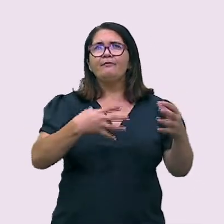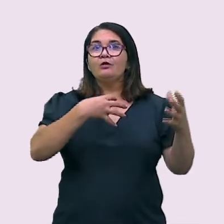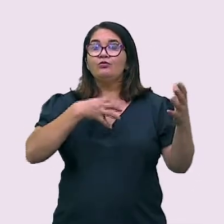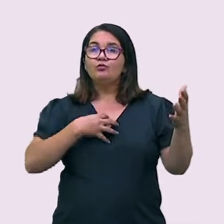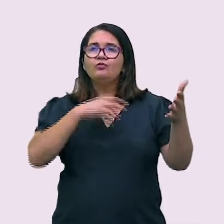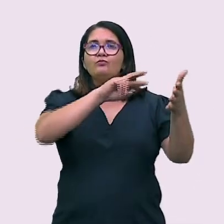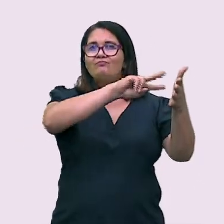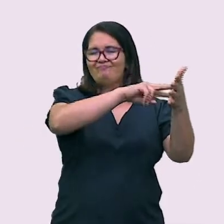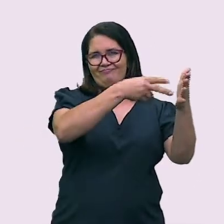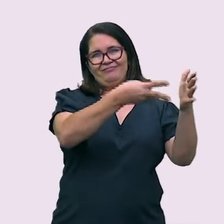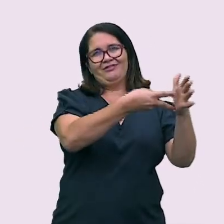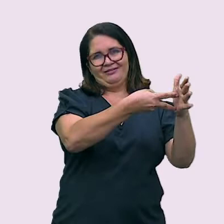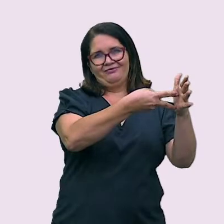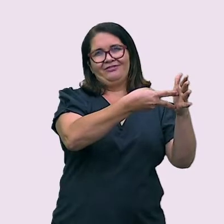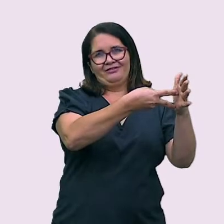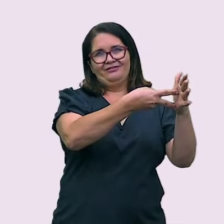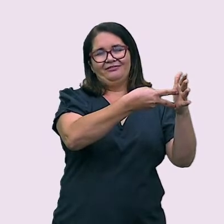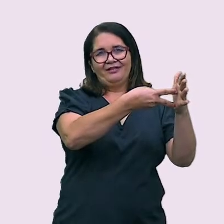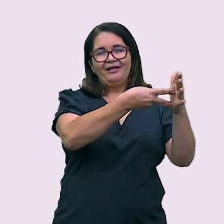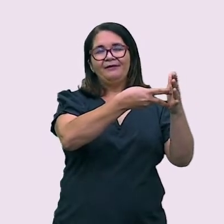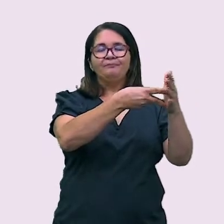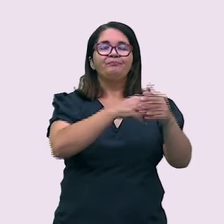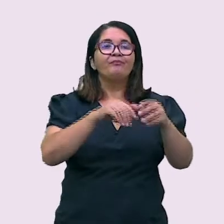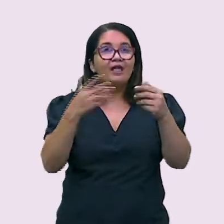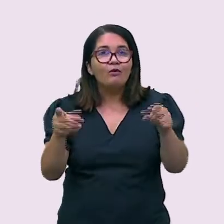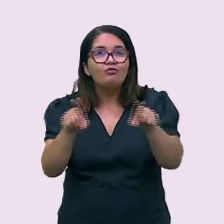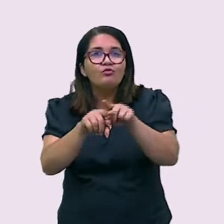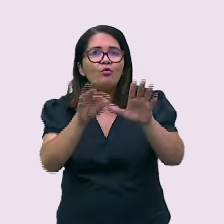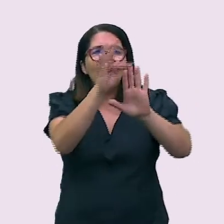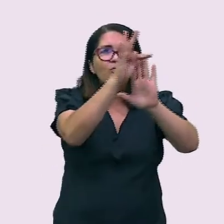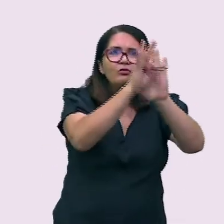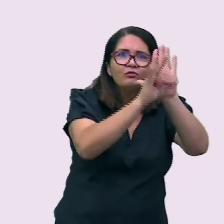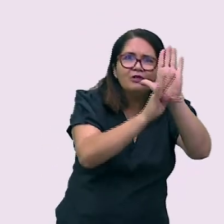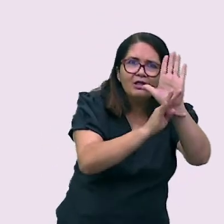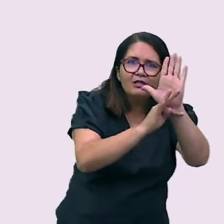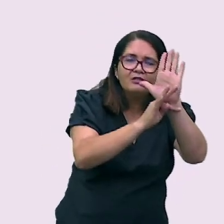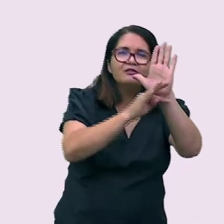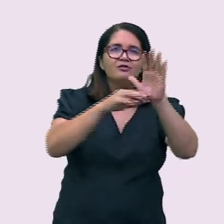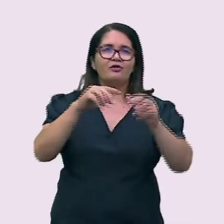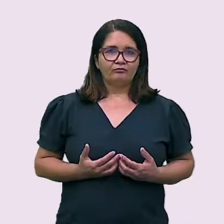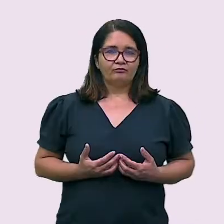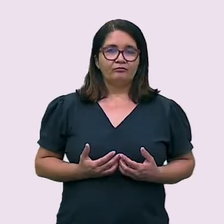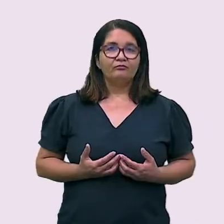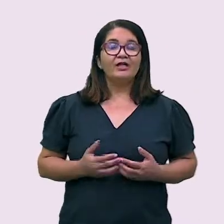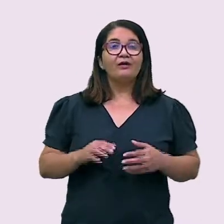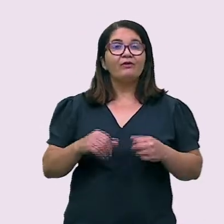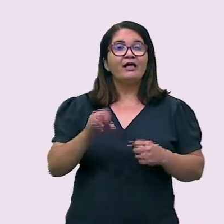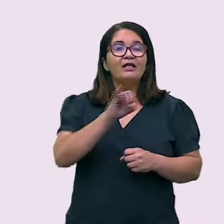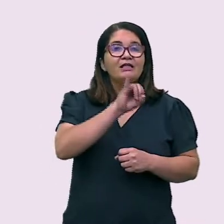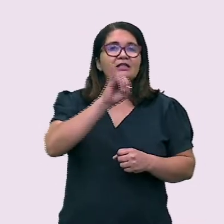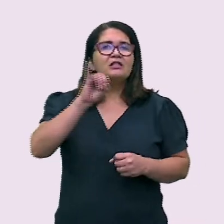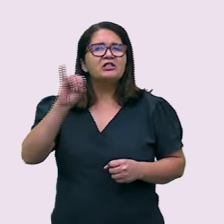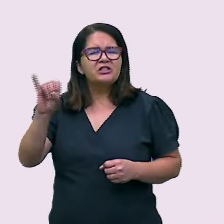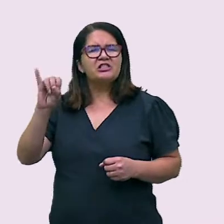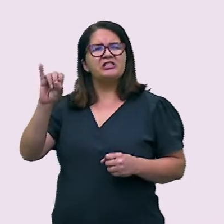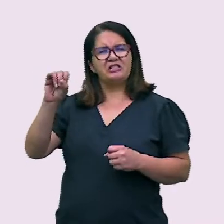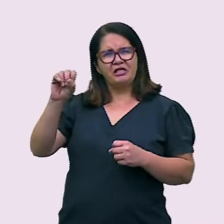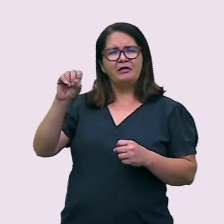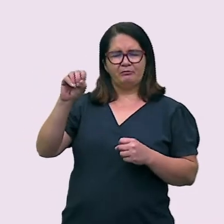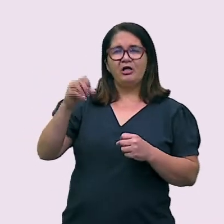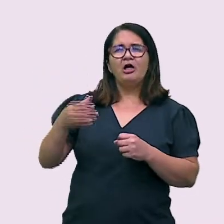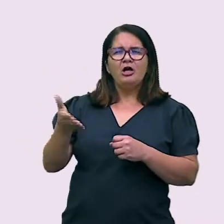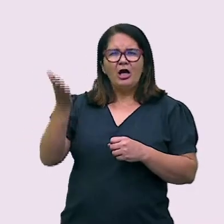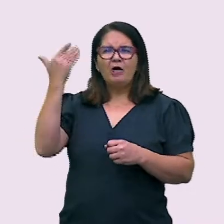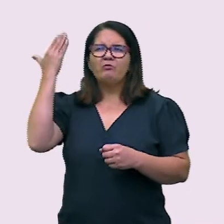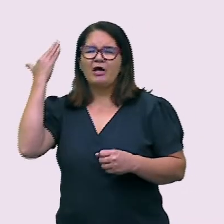cada vez menos intensos. É o que acontece nos exemplos a seguir. Se soubesse, não teria